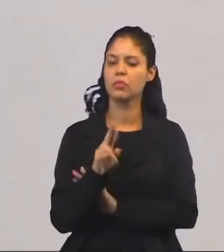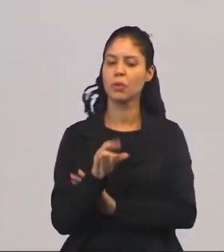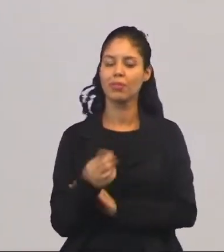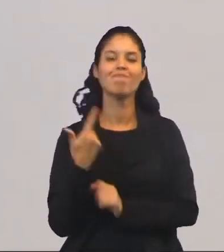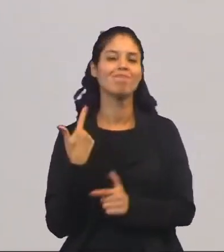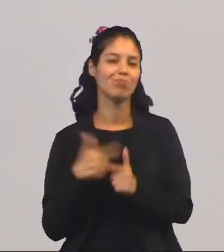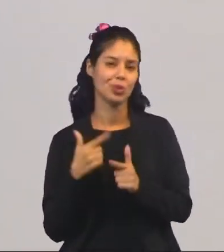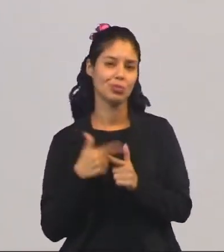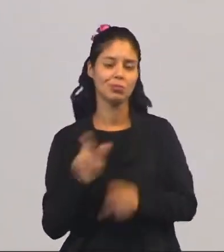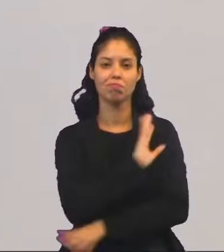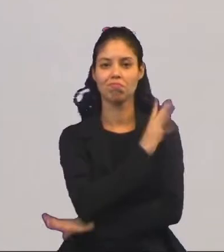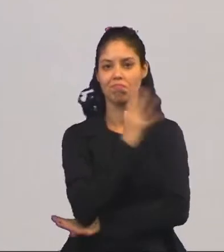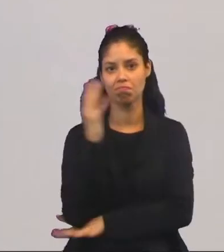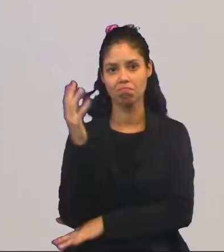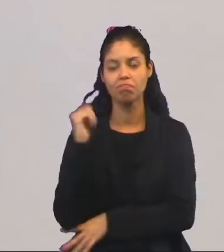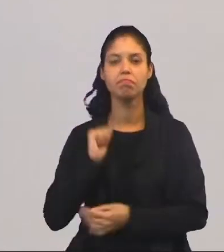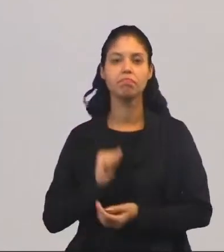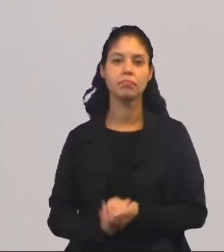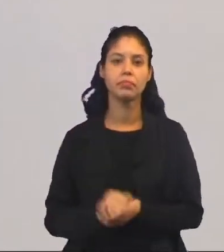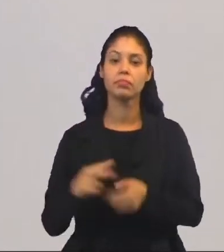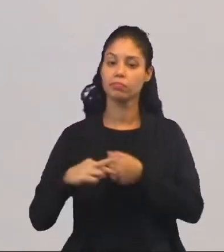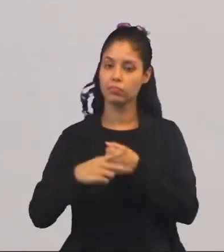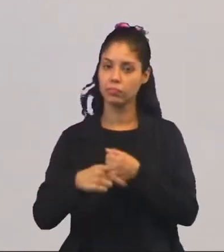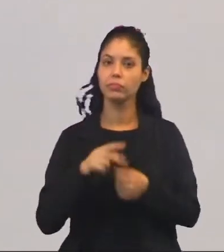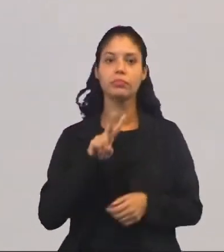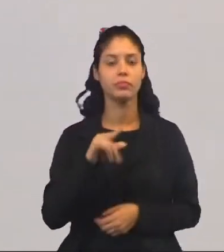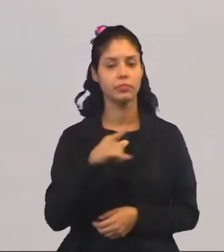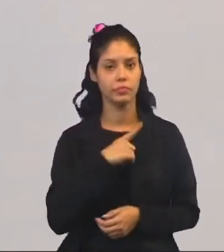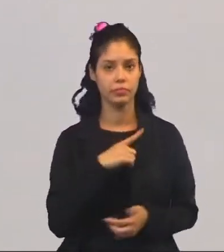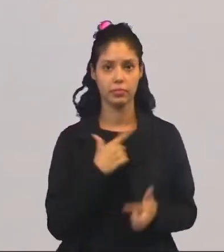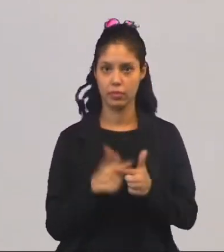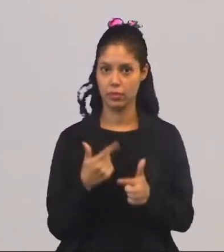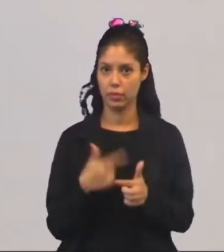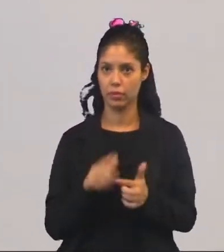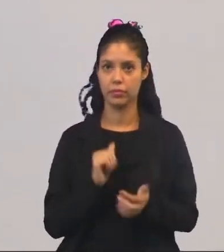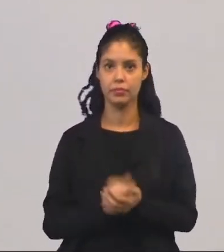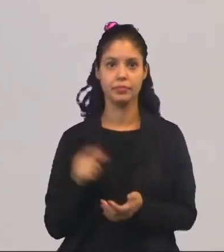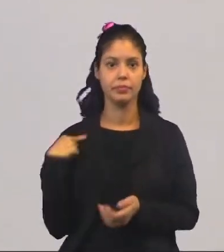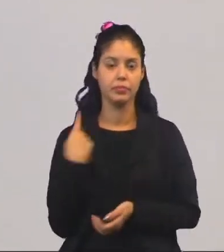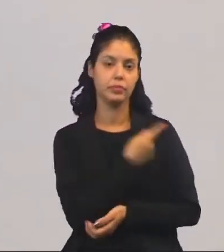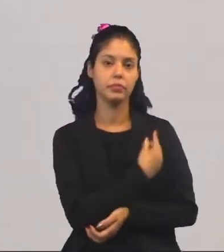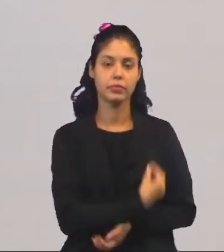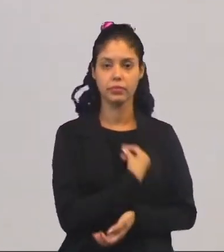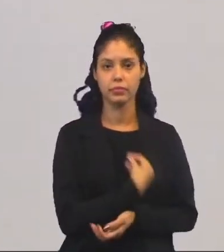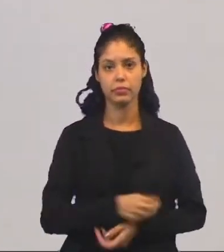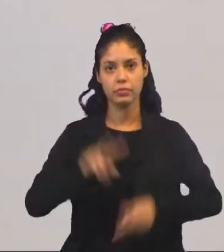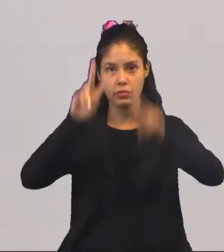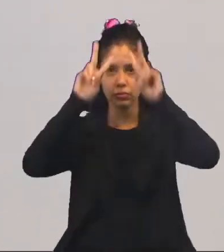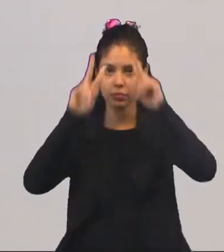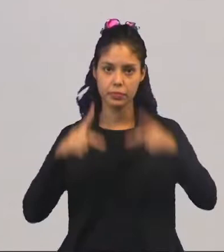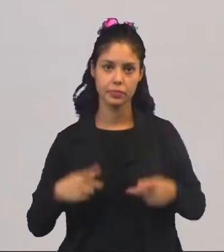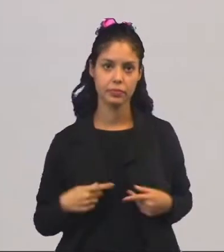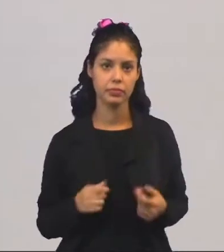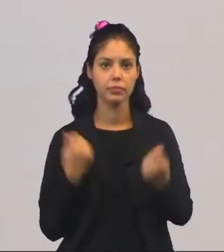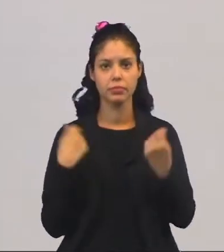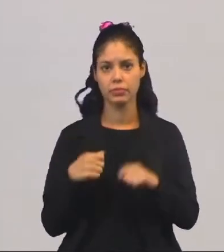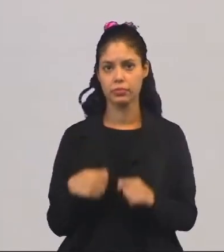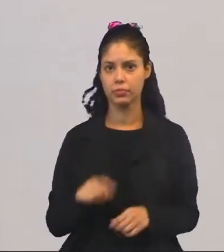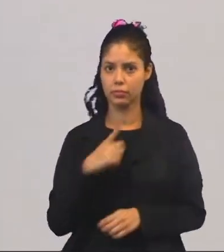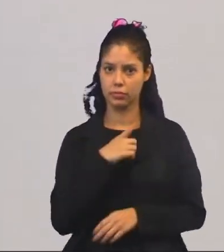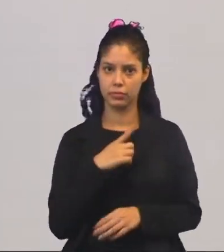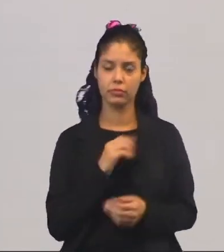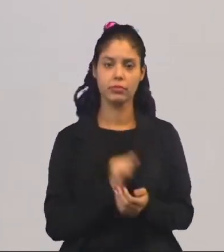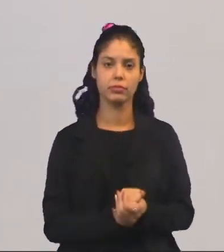causa prejuízo à natureza, que consequentemente vai causar prejuízo aí à vida humana. Então, precisamos